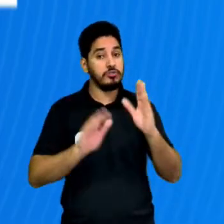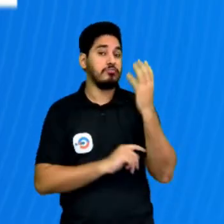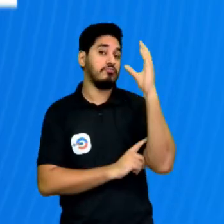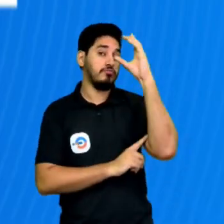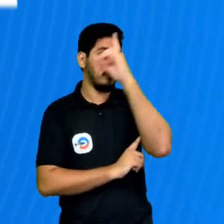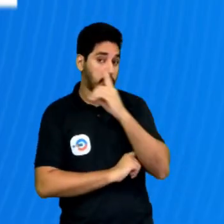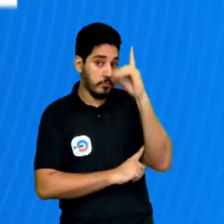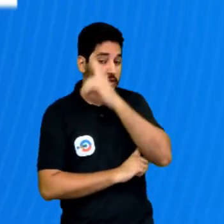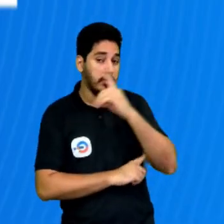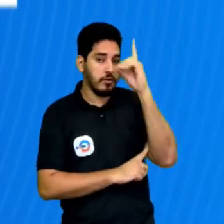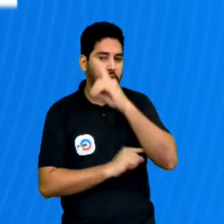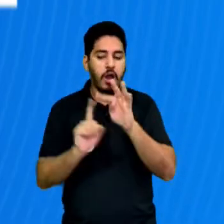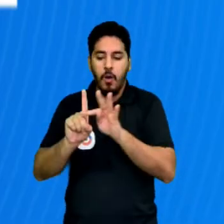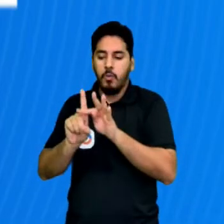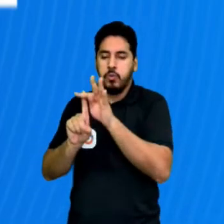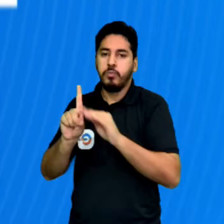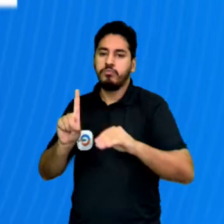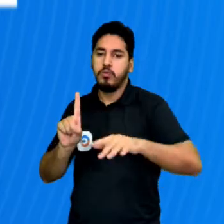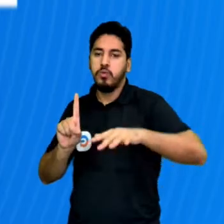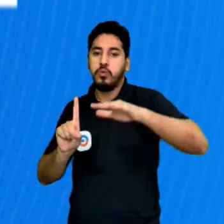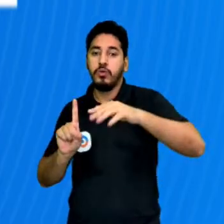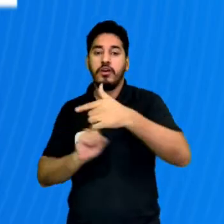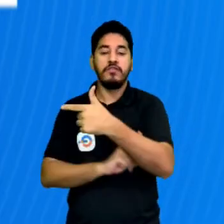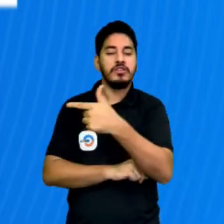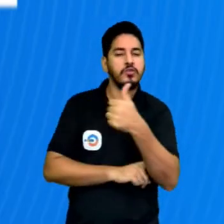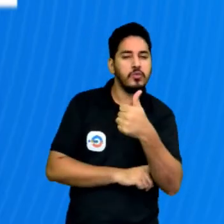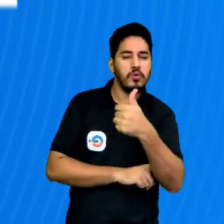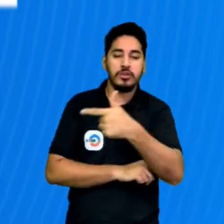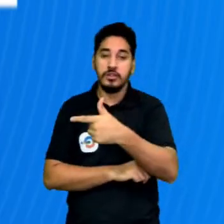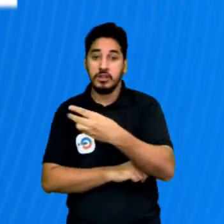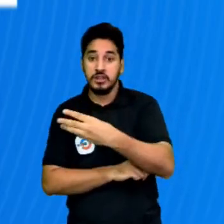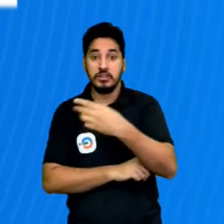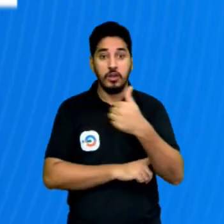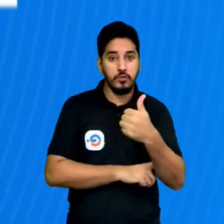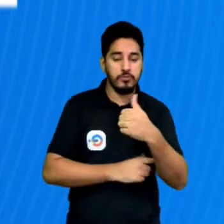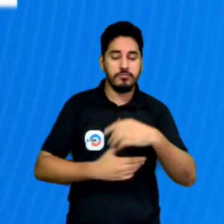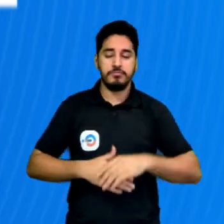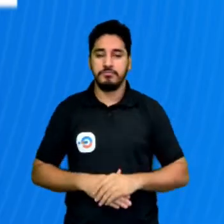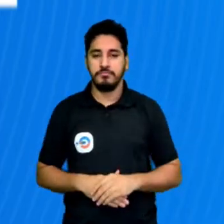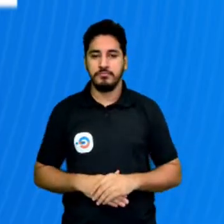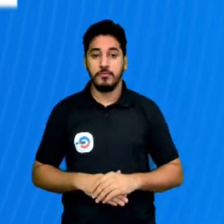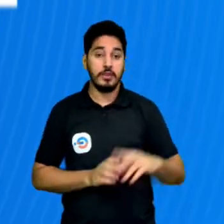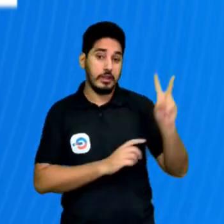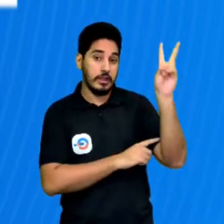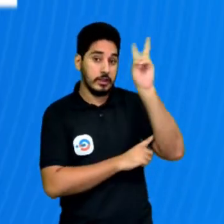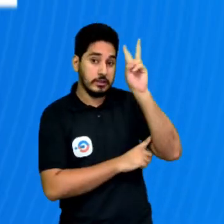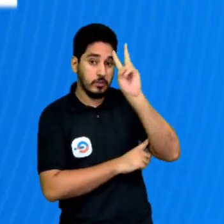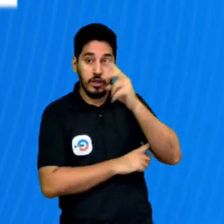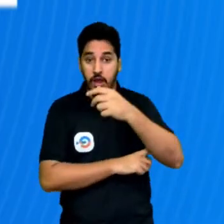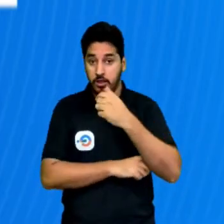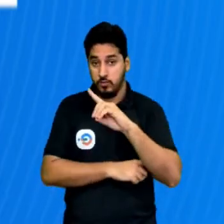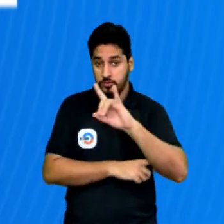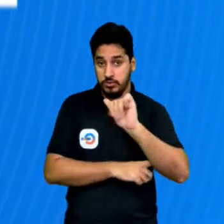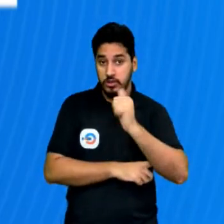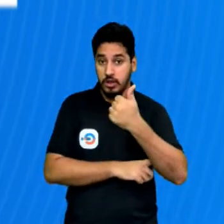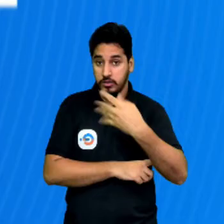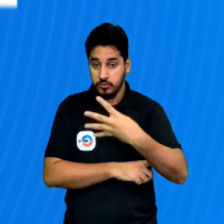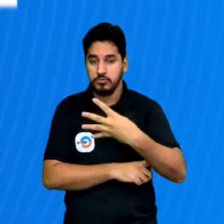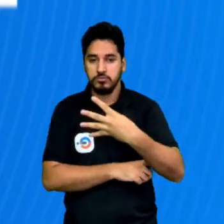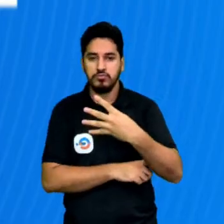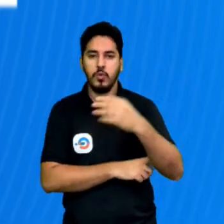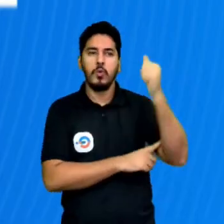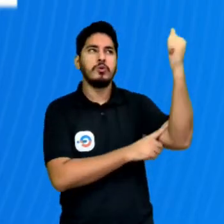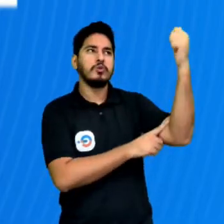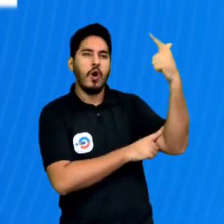a temperatura volta a ficar entre 21 graus e 31 graus centígrados. Na segunda-feira, 14, o sol deve reaparecer